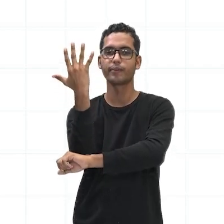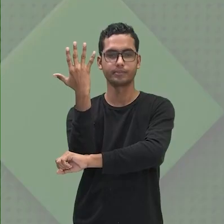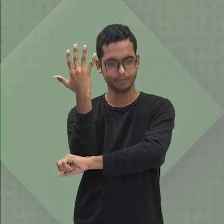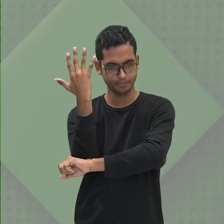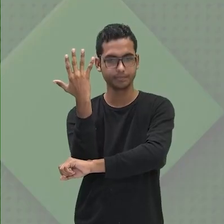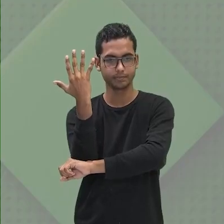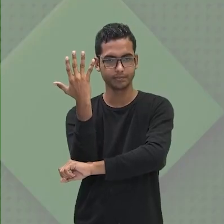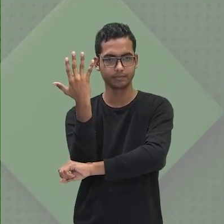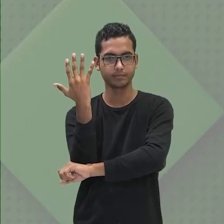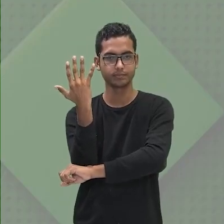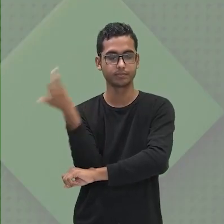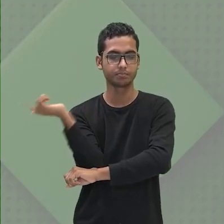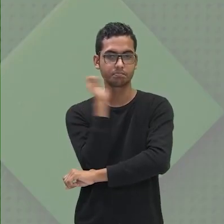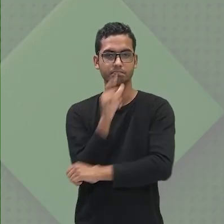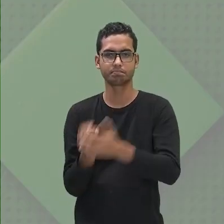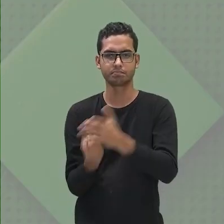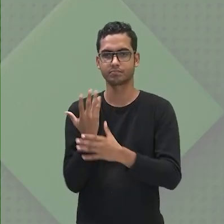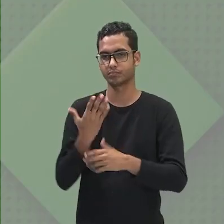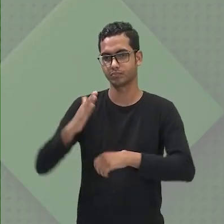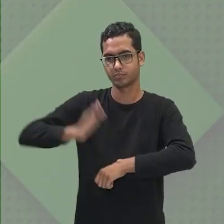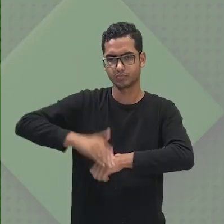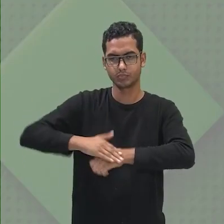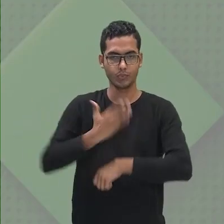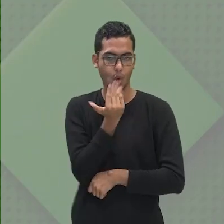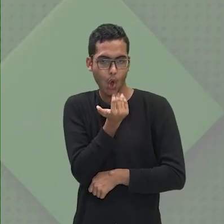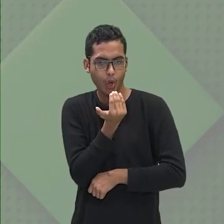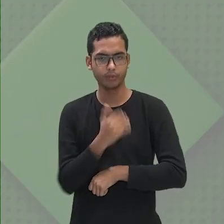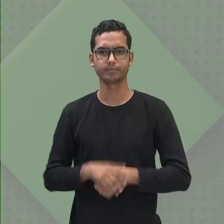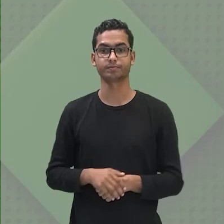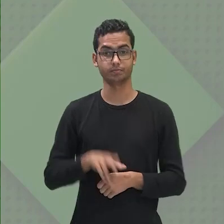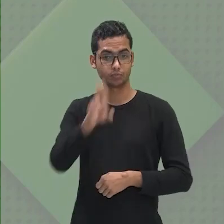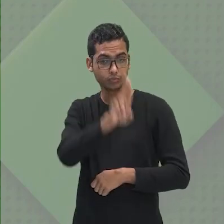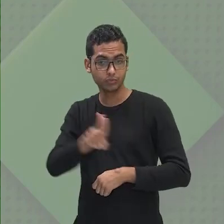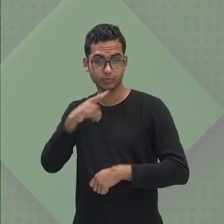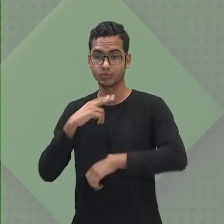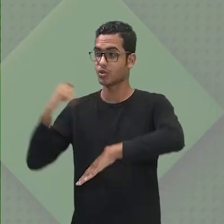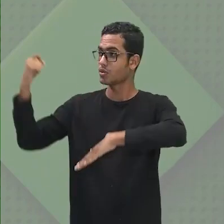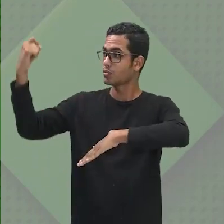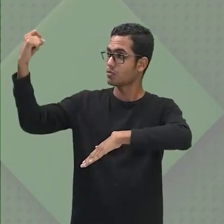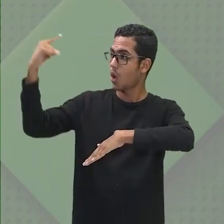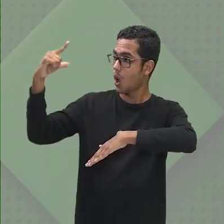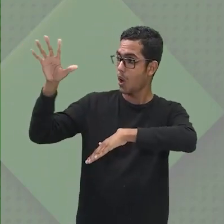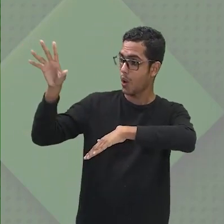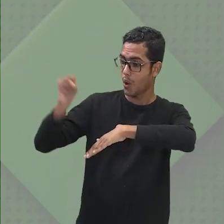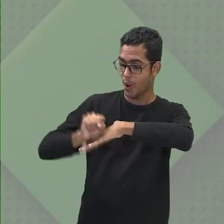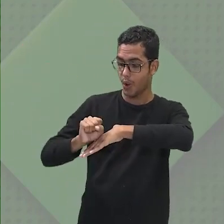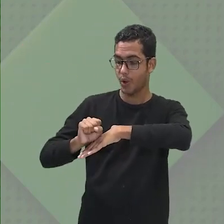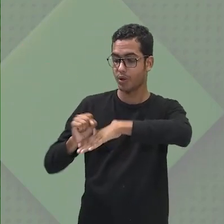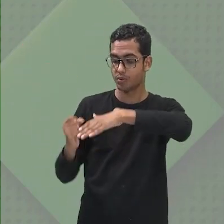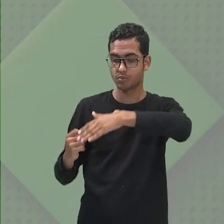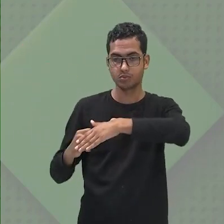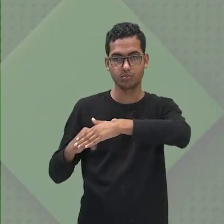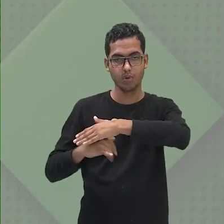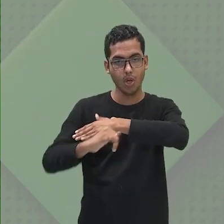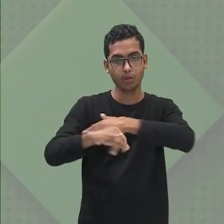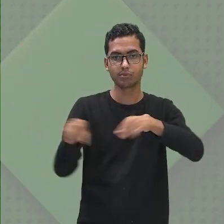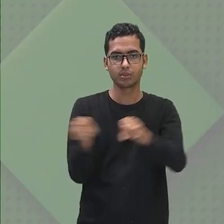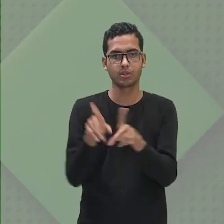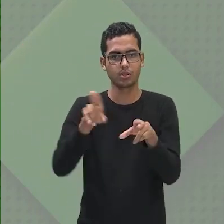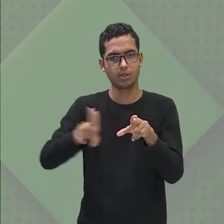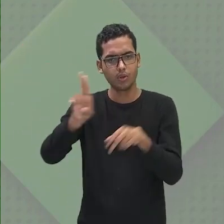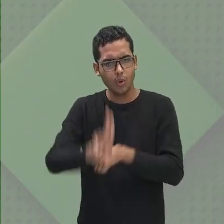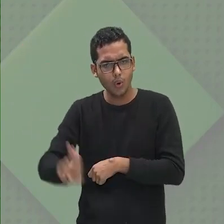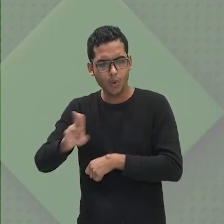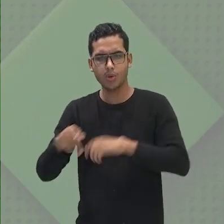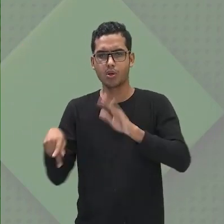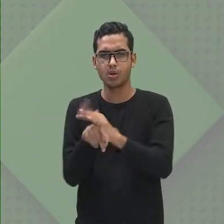para gerar o seu alimento, né? Então ela utiliza a luz solar, né, e vai conseguir fazer a fotossíntese, né? Foto quer dizer luz, então